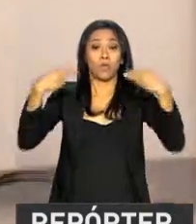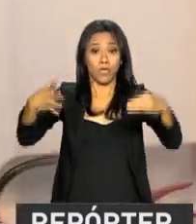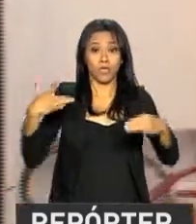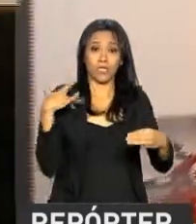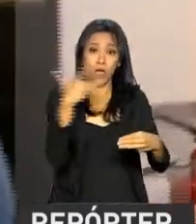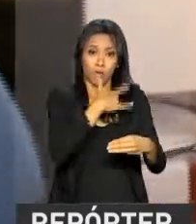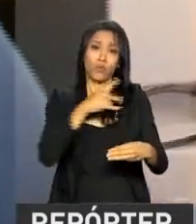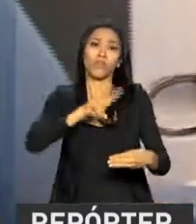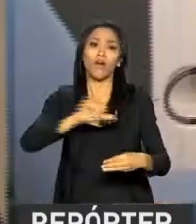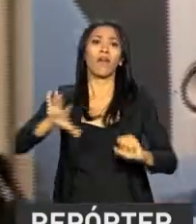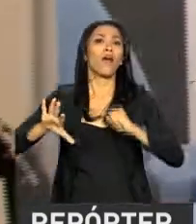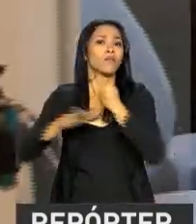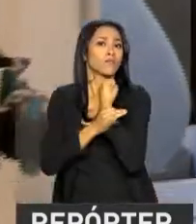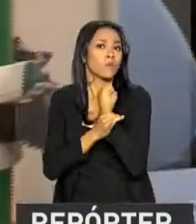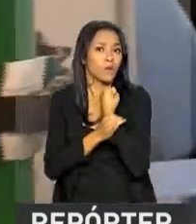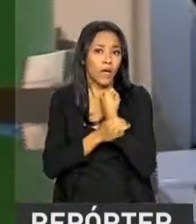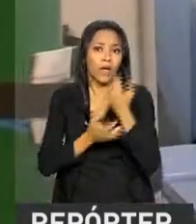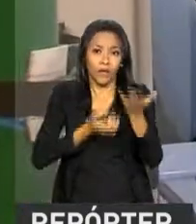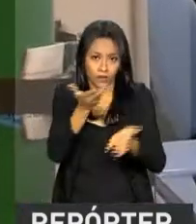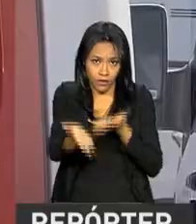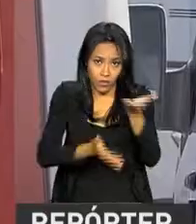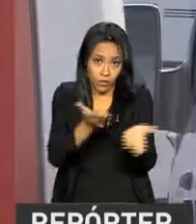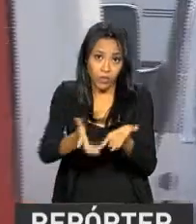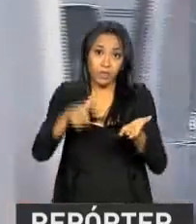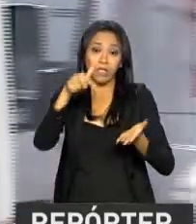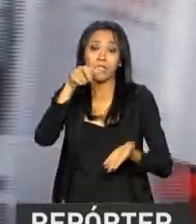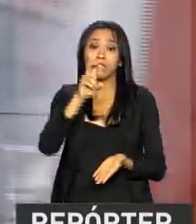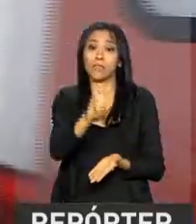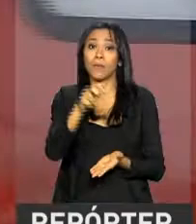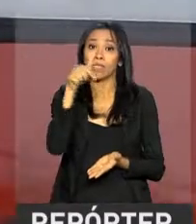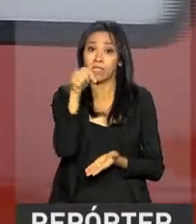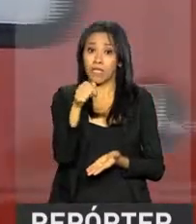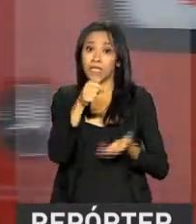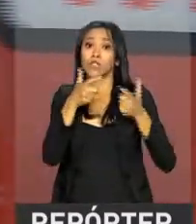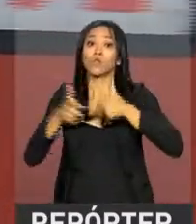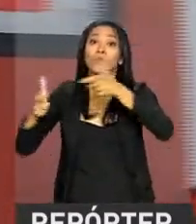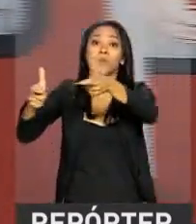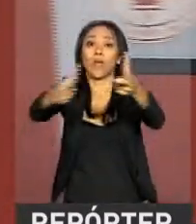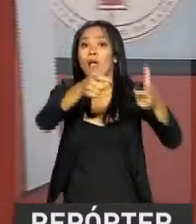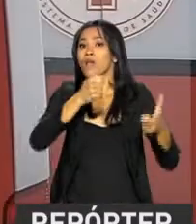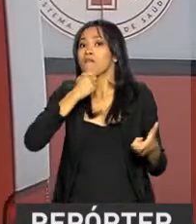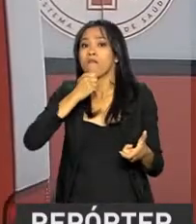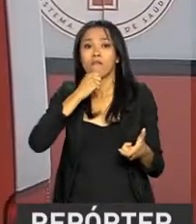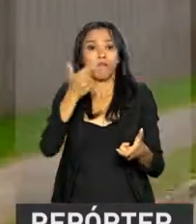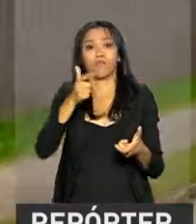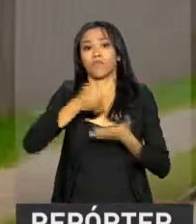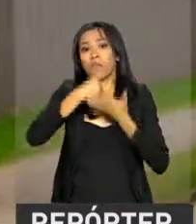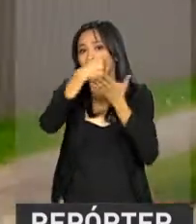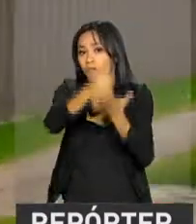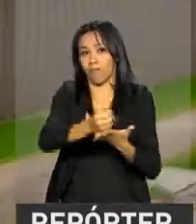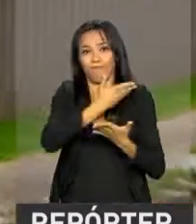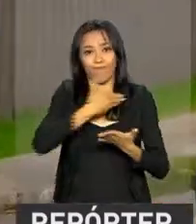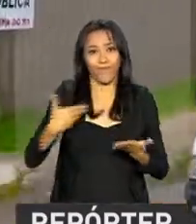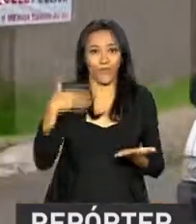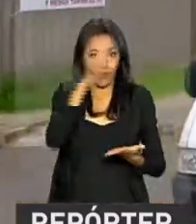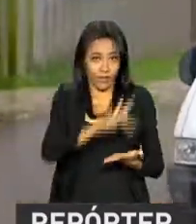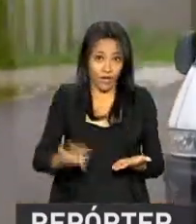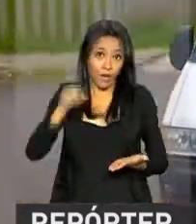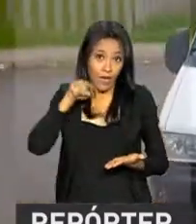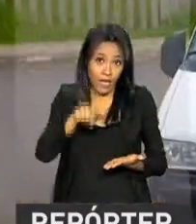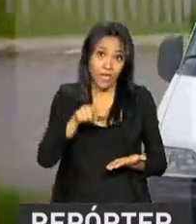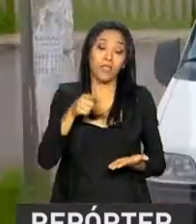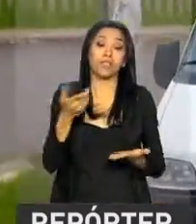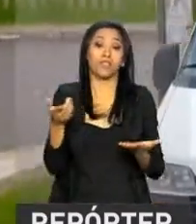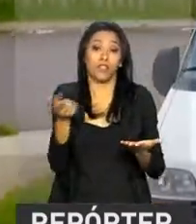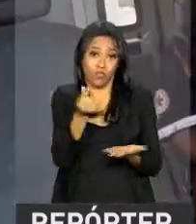atendimento móvel de emergência em 57 locais que ainda não recebeu o apoio do governo federal esses recursos